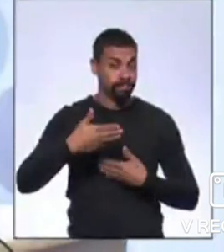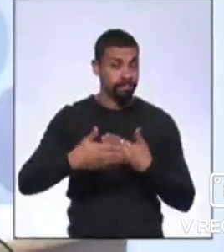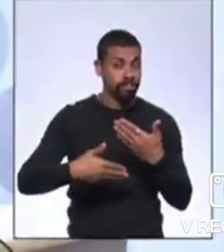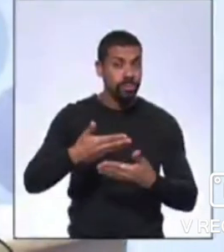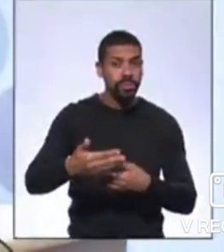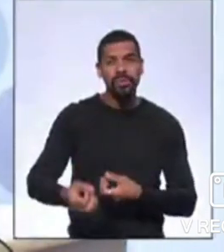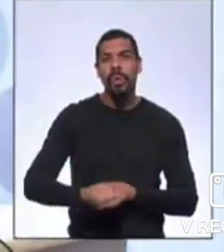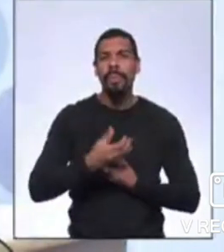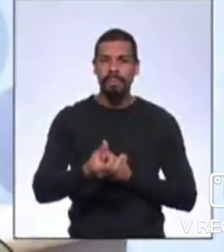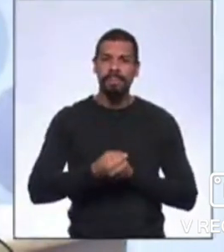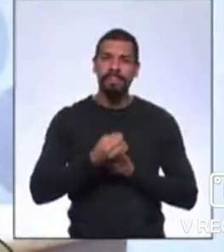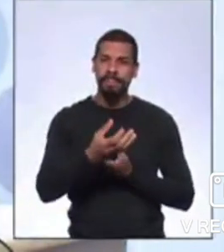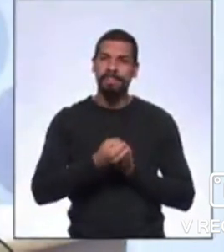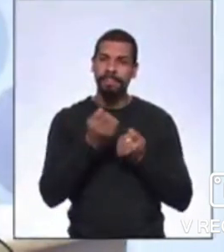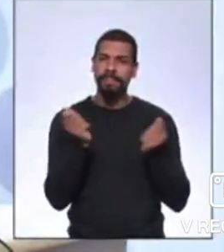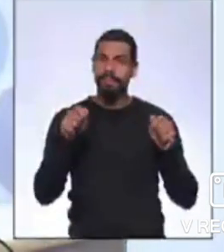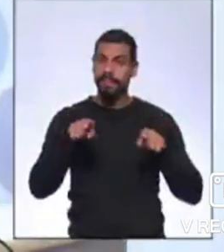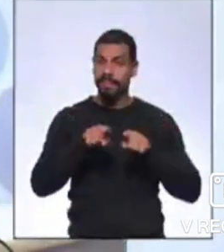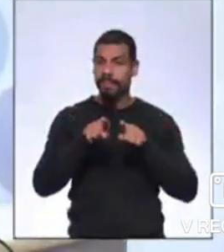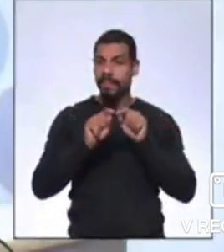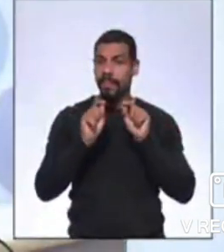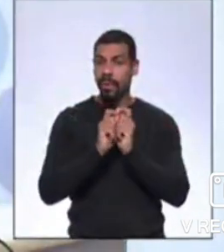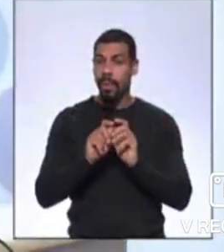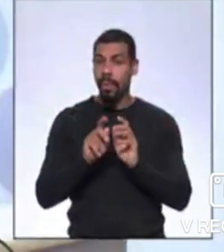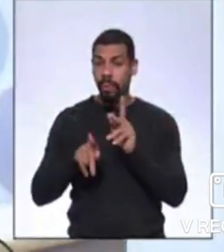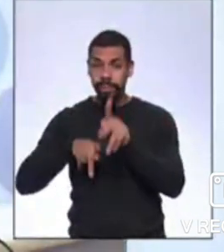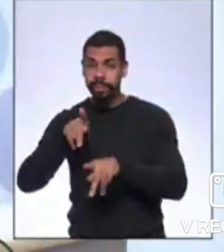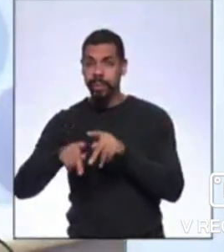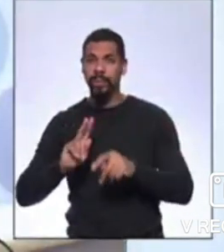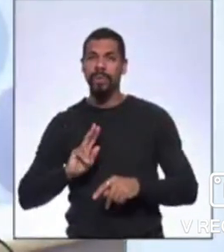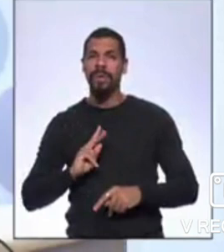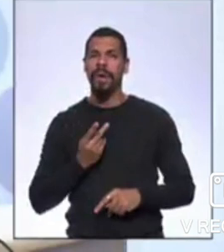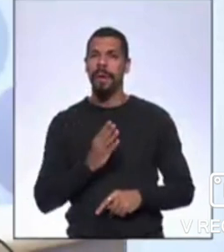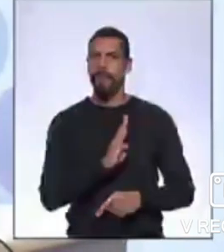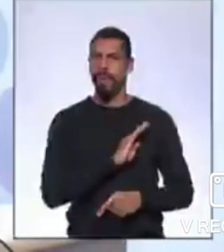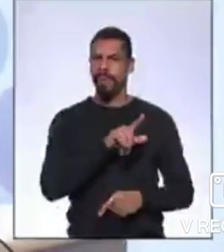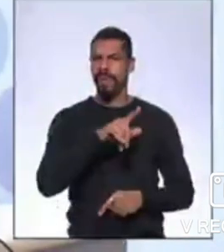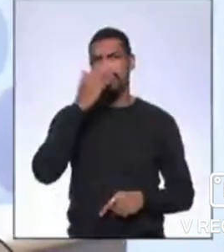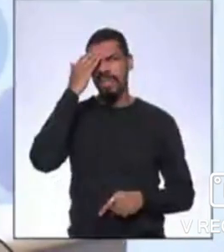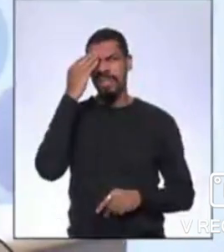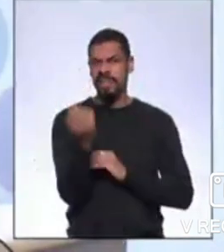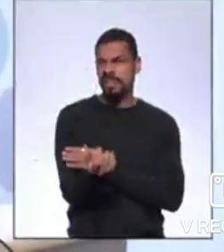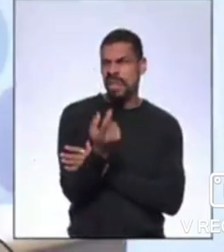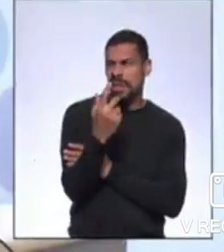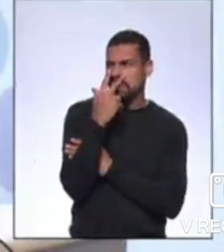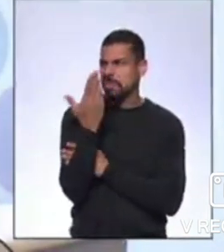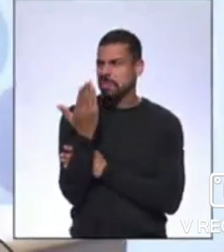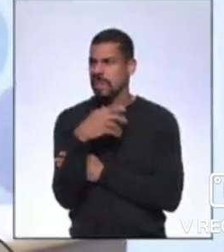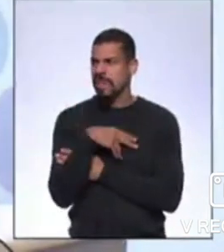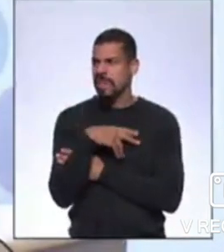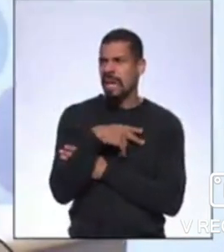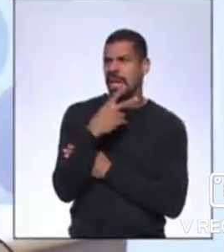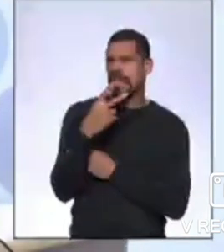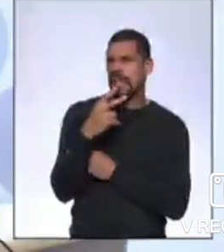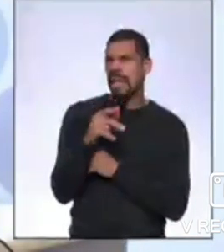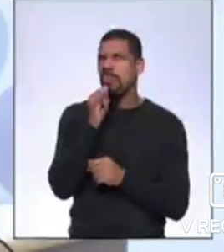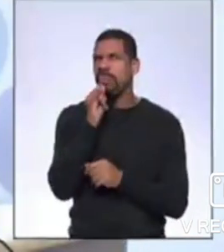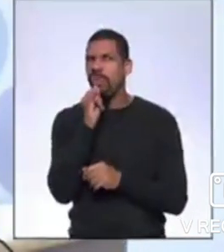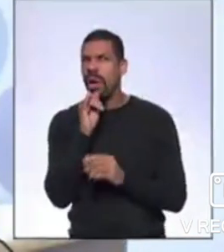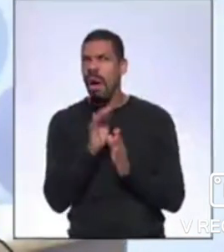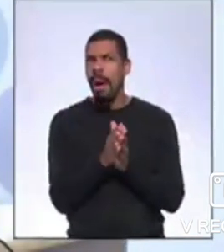extrair informações sobre o povo hebreu, tá? Então, vocês não estranhem se em algum momento da aula tiver escrito assim, ah, segundo a